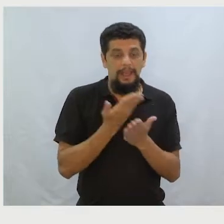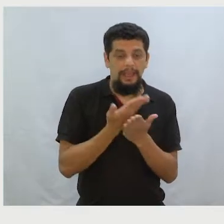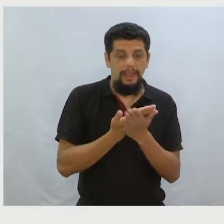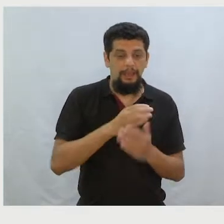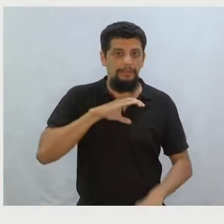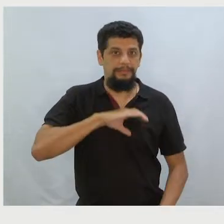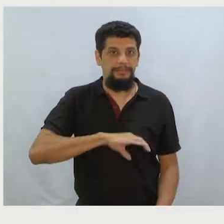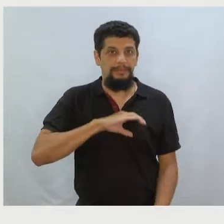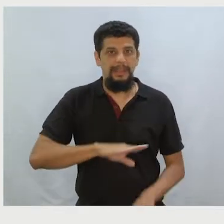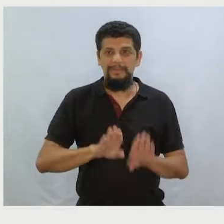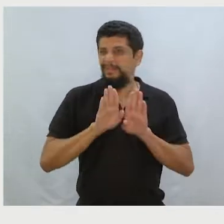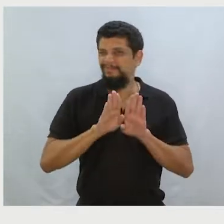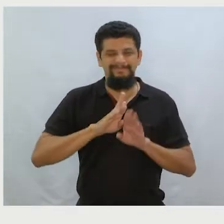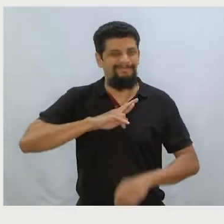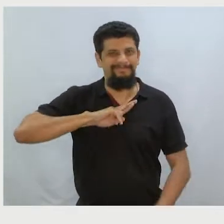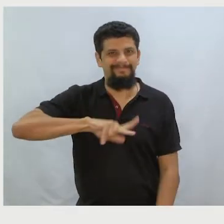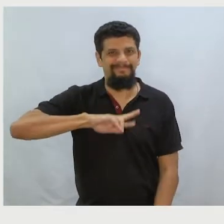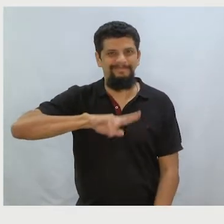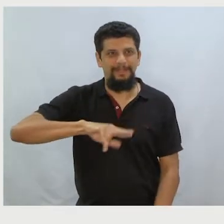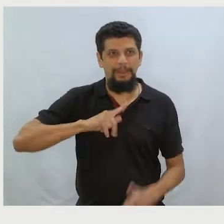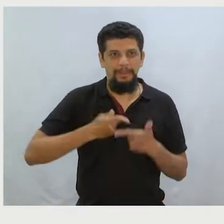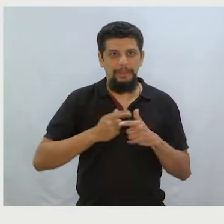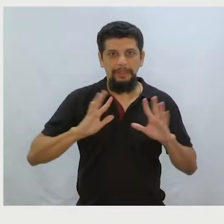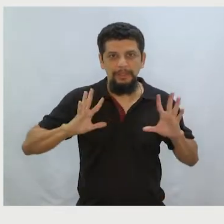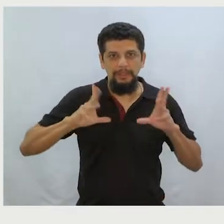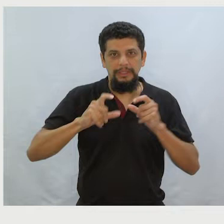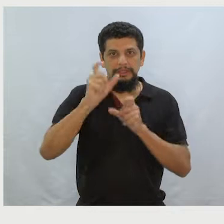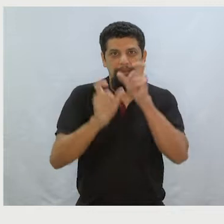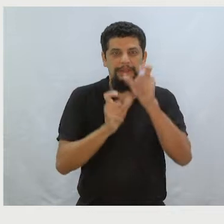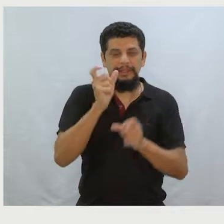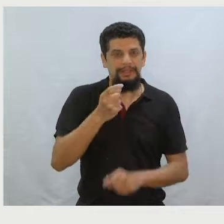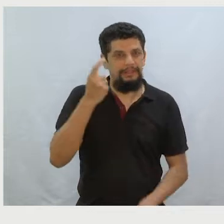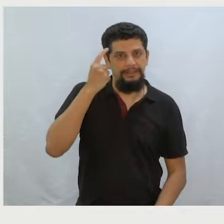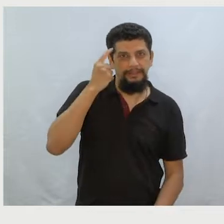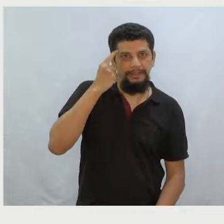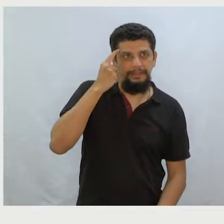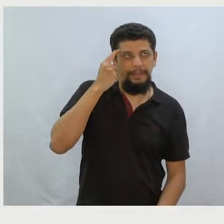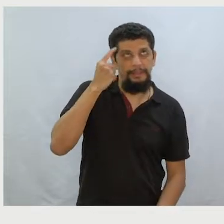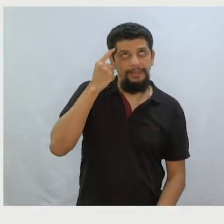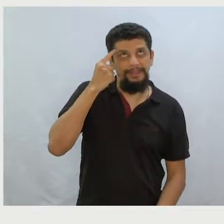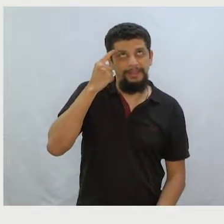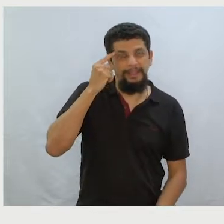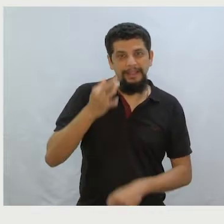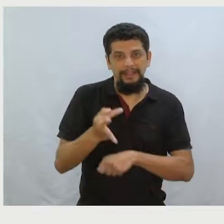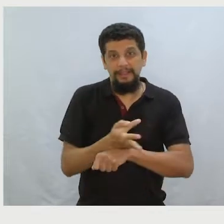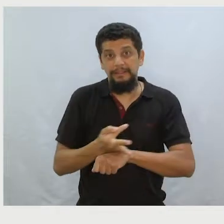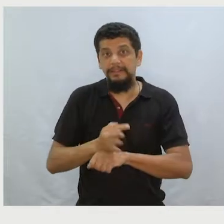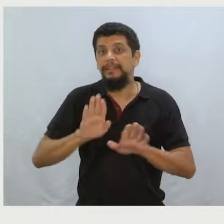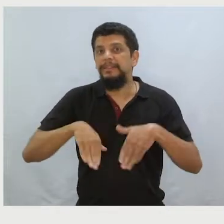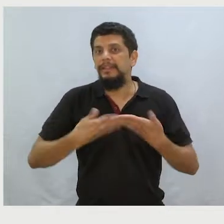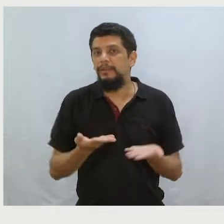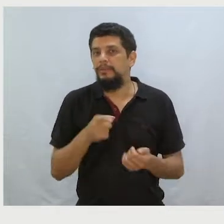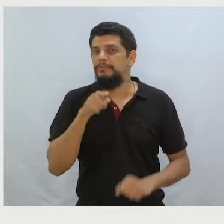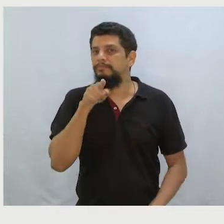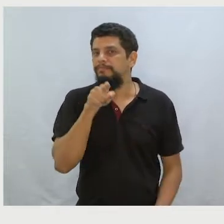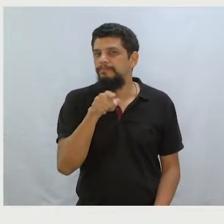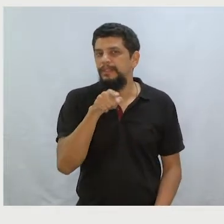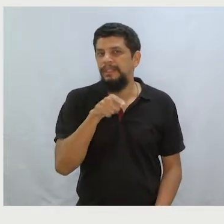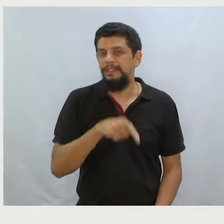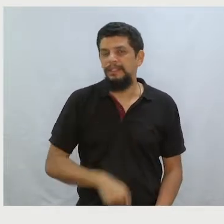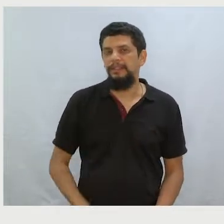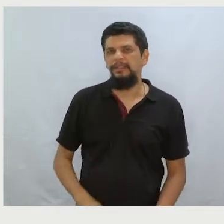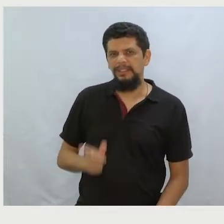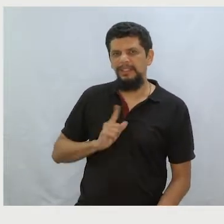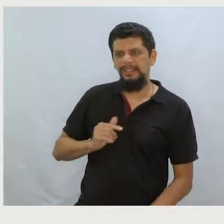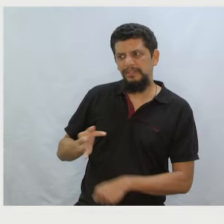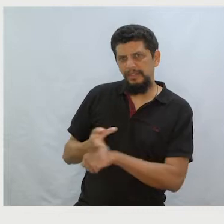a aula de português mas não era porque todo mundo estava contando das férias então quando vocês